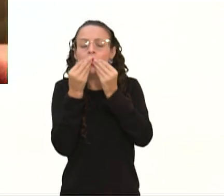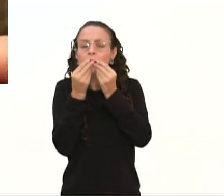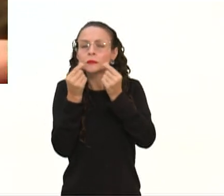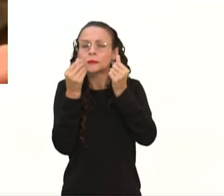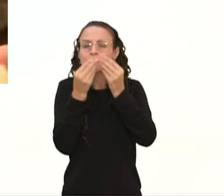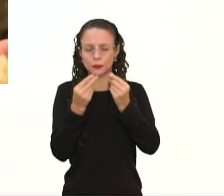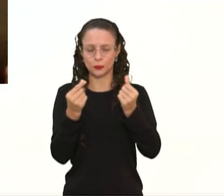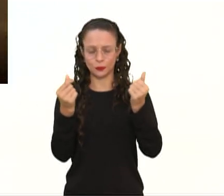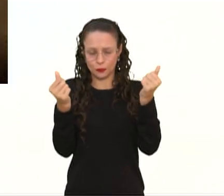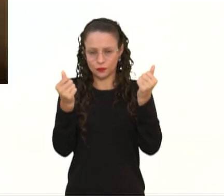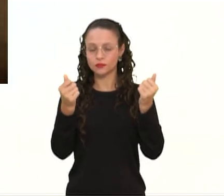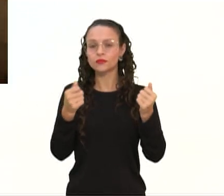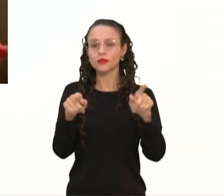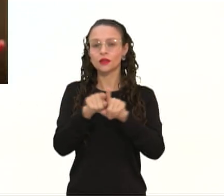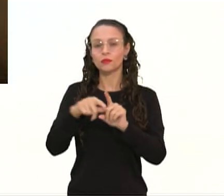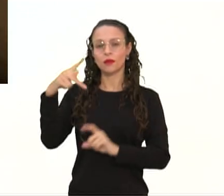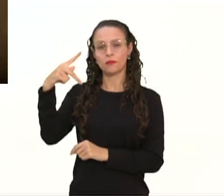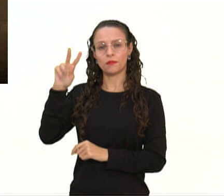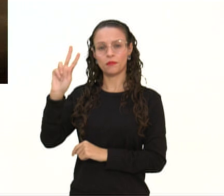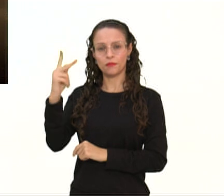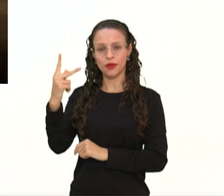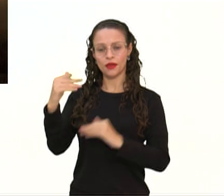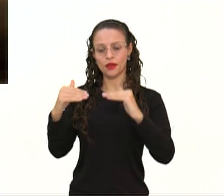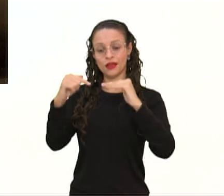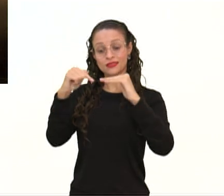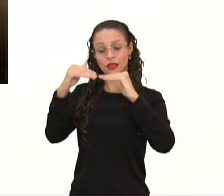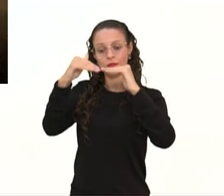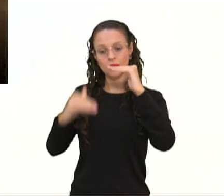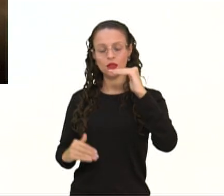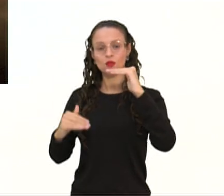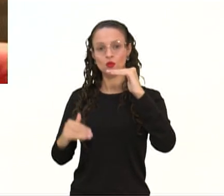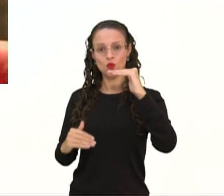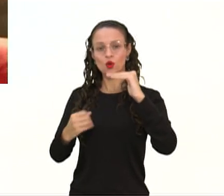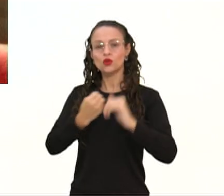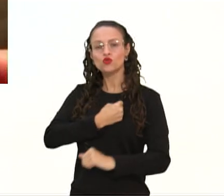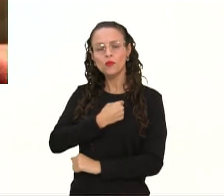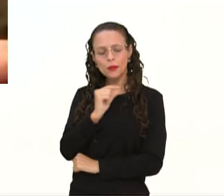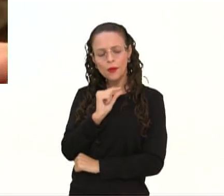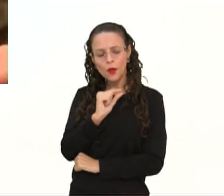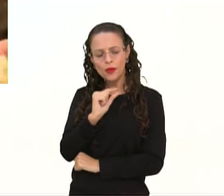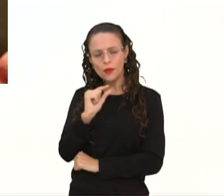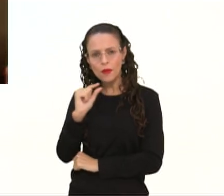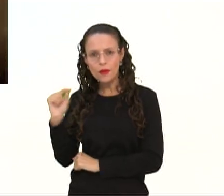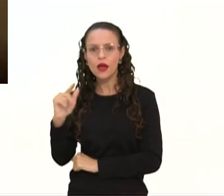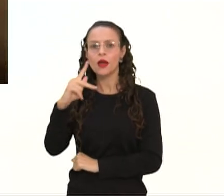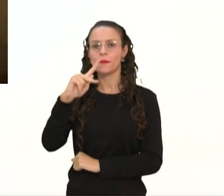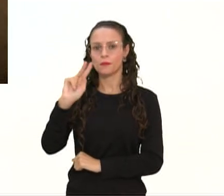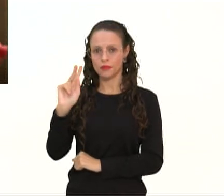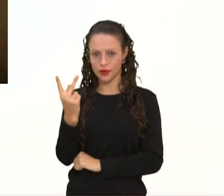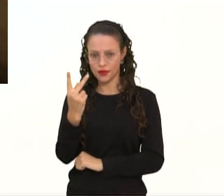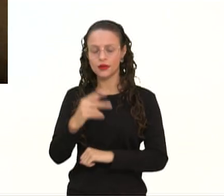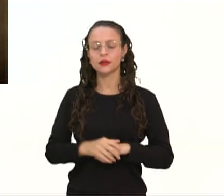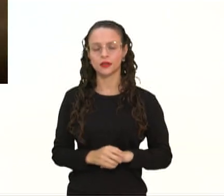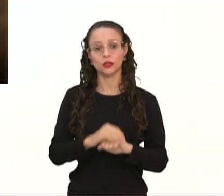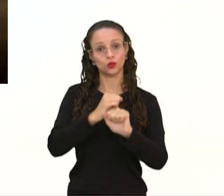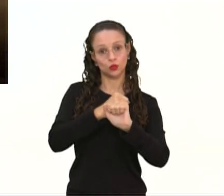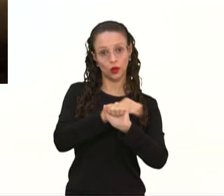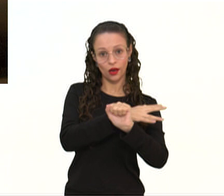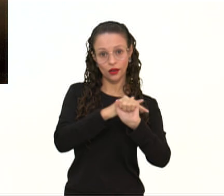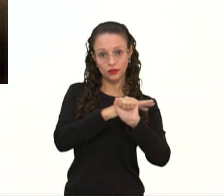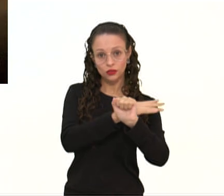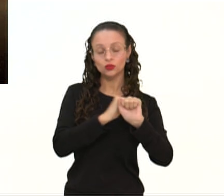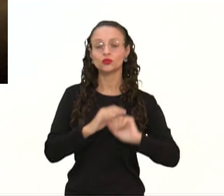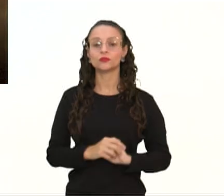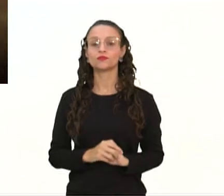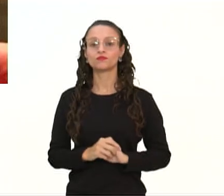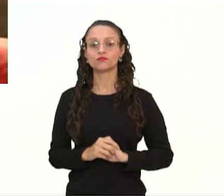ou amargo, pH menor do que 7, então números pequenininhos de pH são os números do pH dos ácidos. O